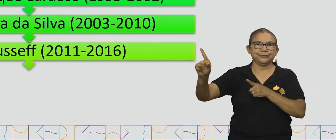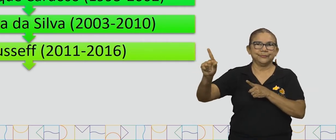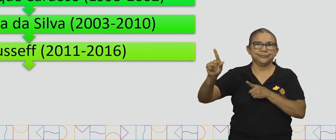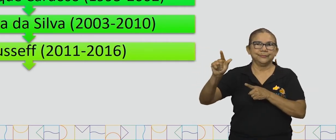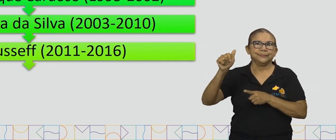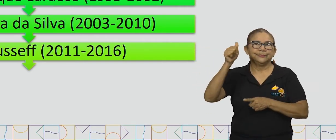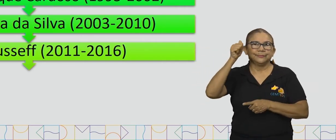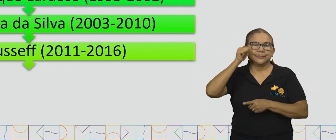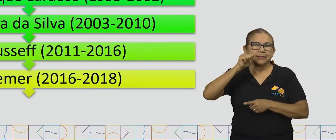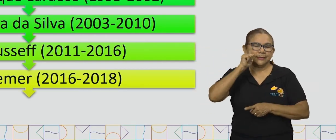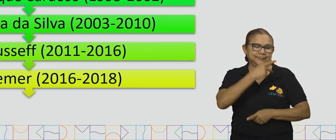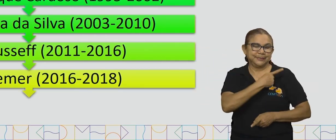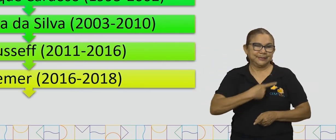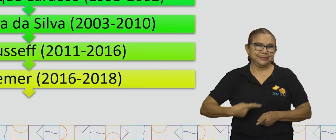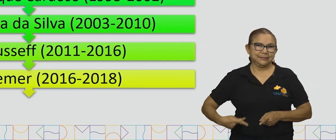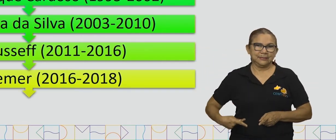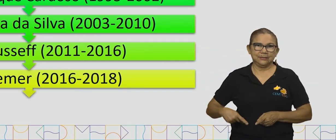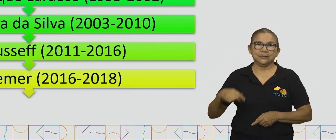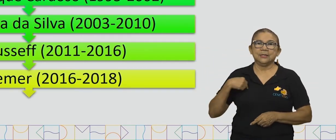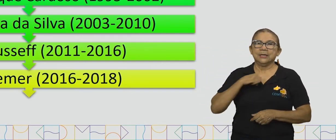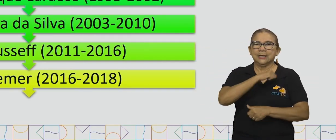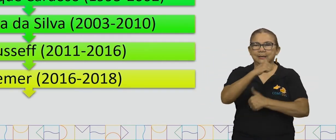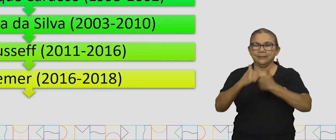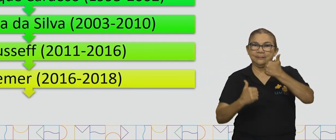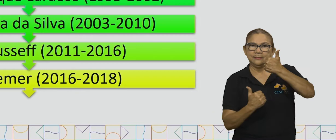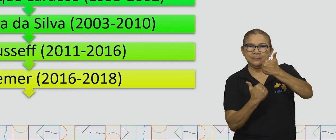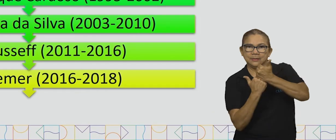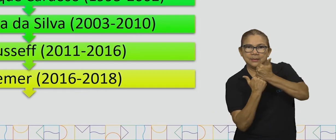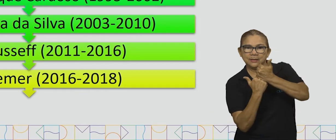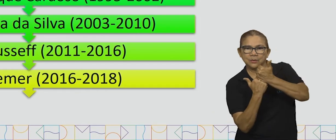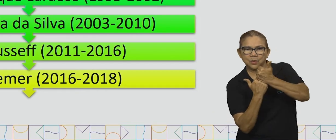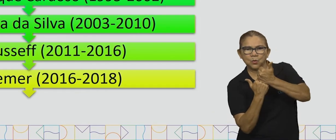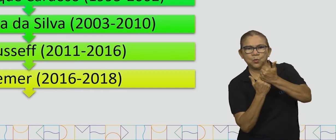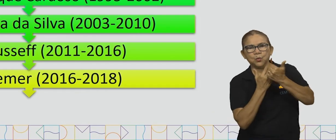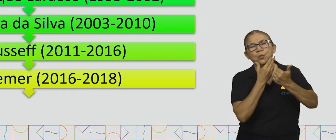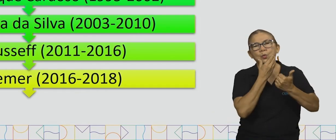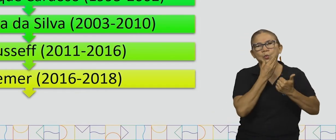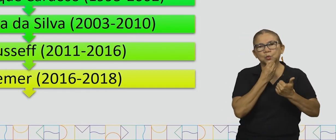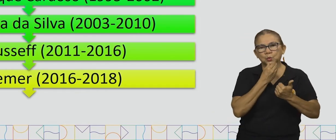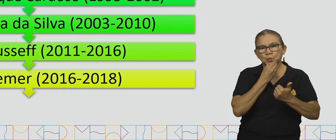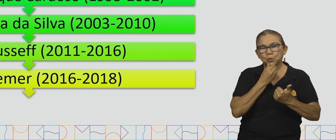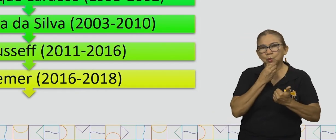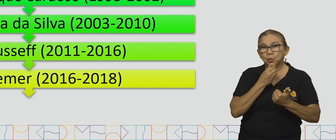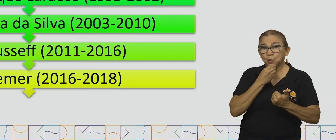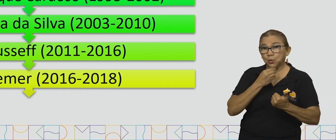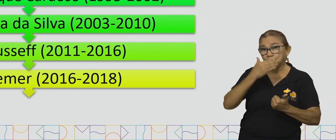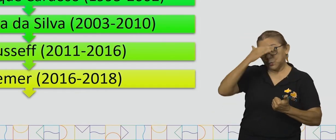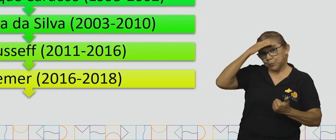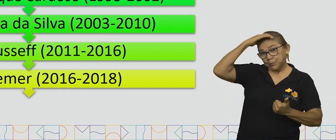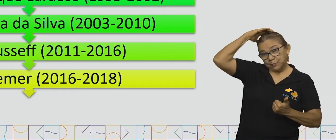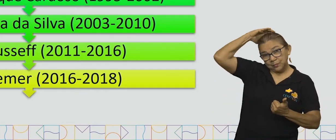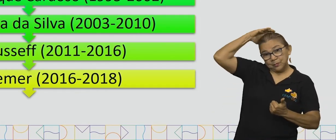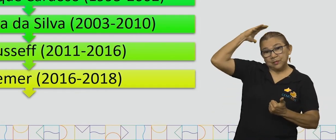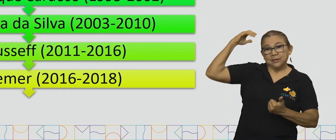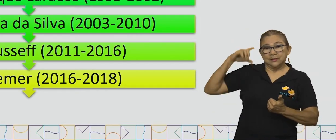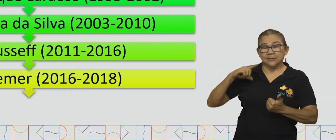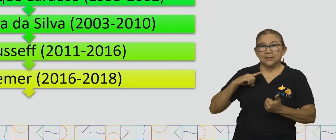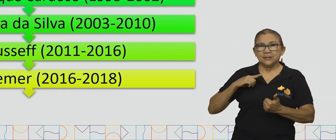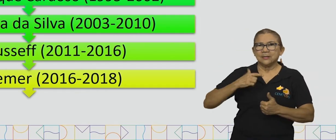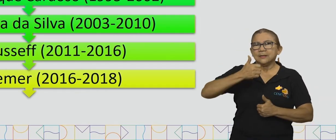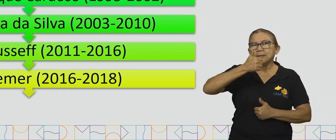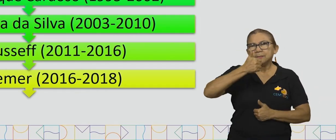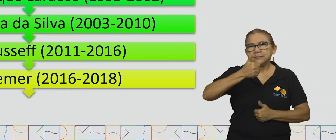pelo vice-presidente Michel Temer, que permaneceu no poder até 2018. As eleições presidenciais de